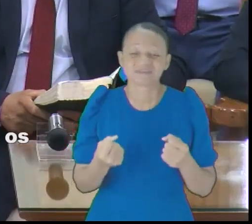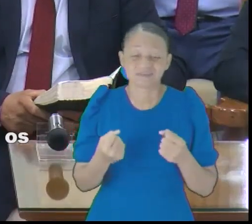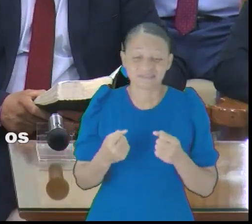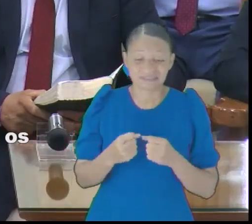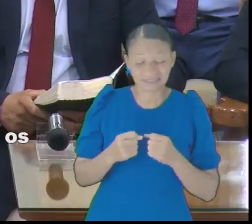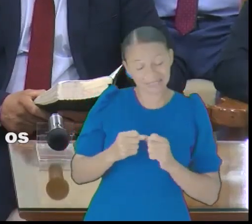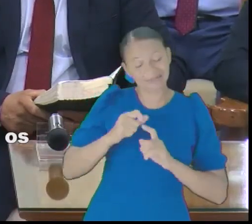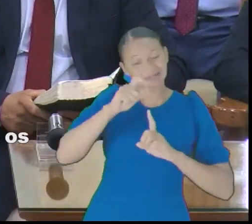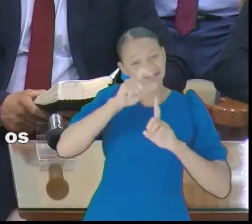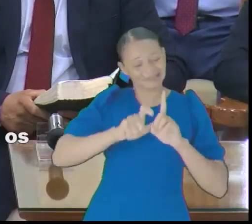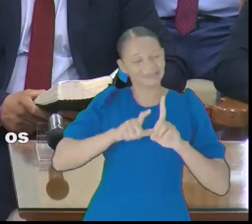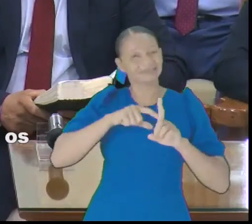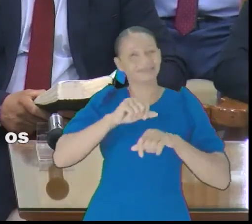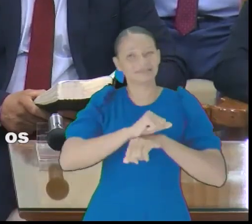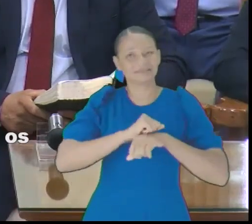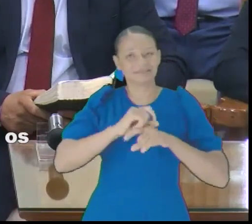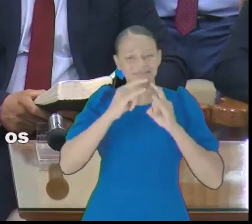tenda,